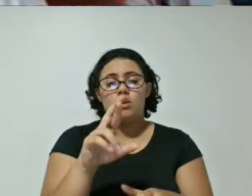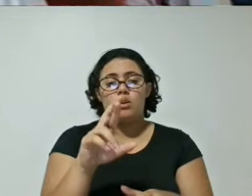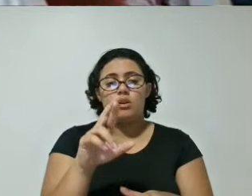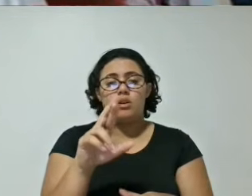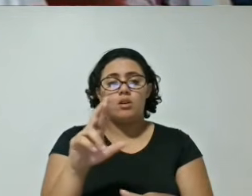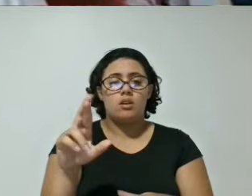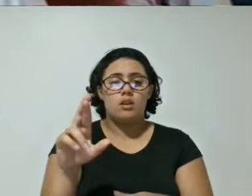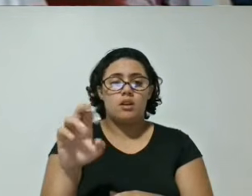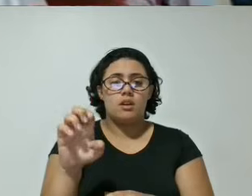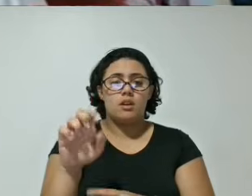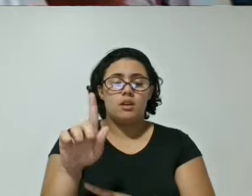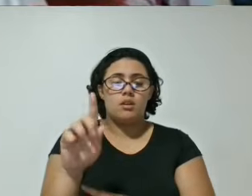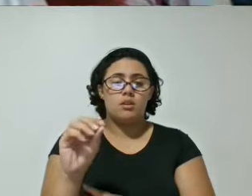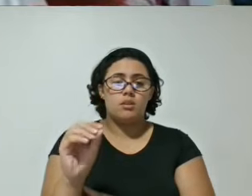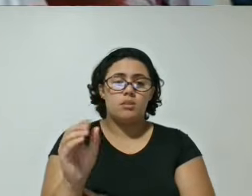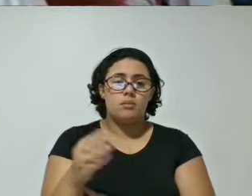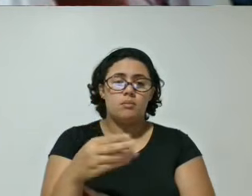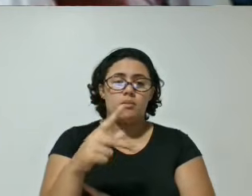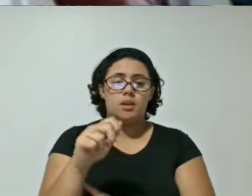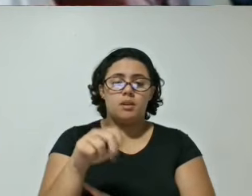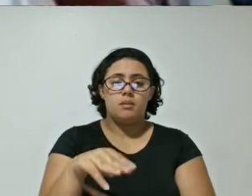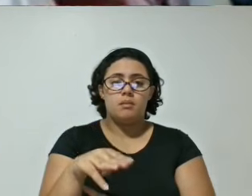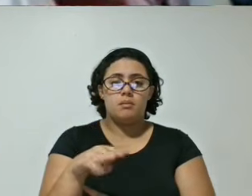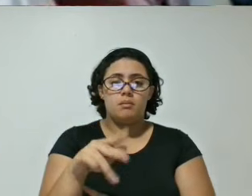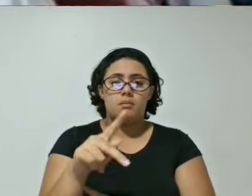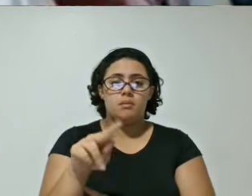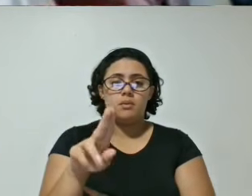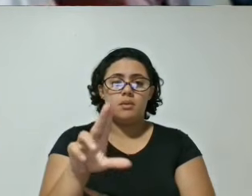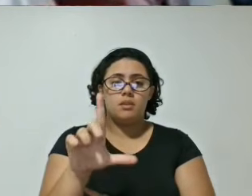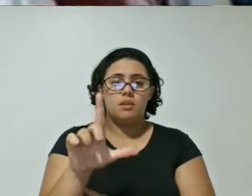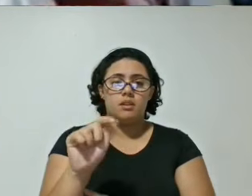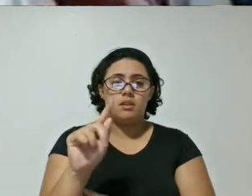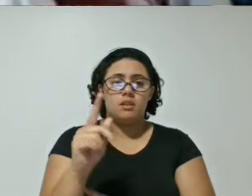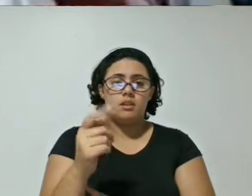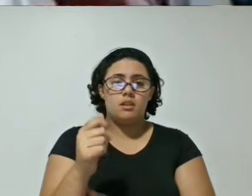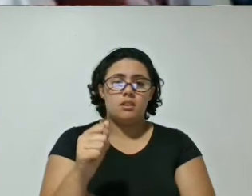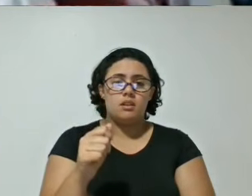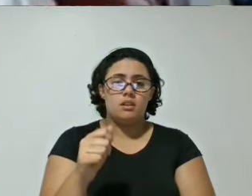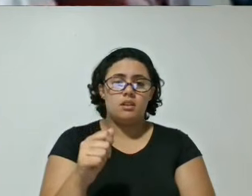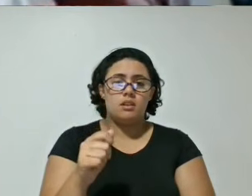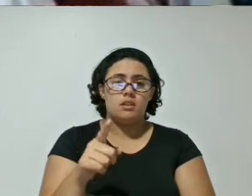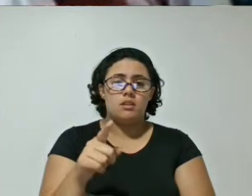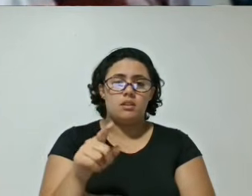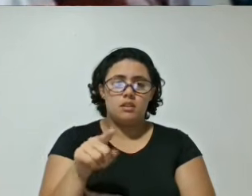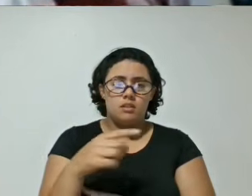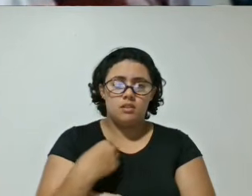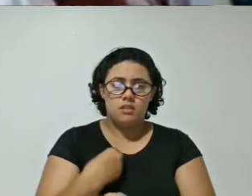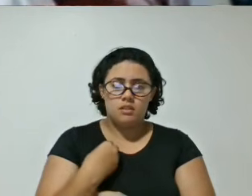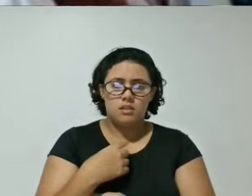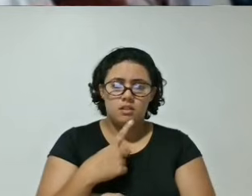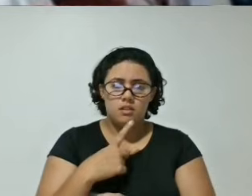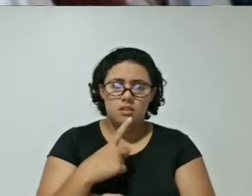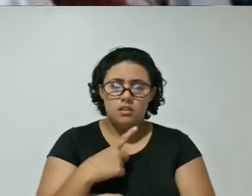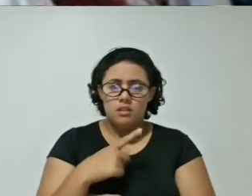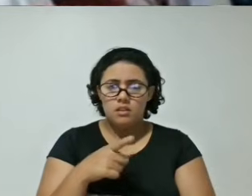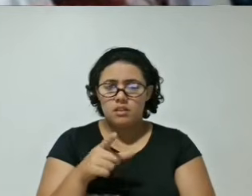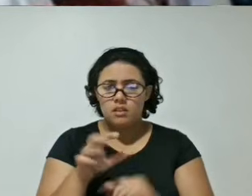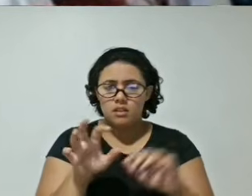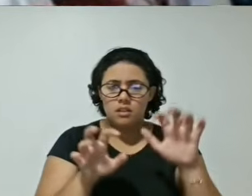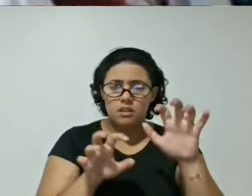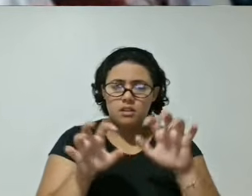muito alagamento. Né? Você está aí, Grace? Você deu uma travada para mim? Agora, você está aí, tá tudo